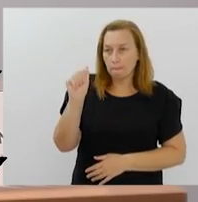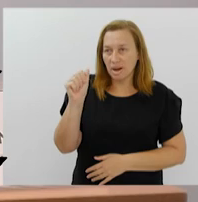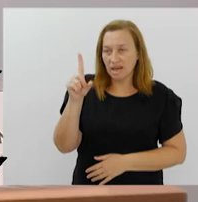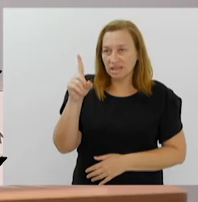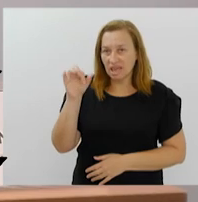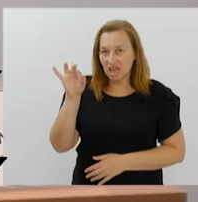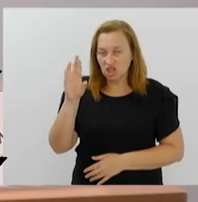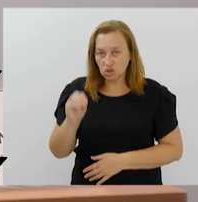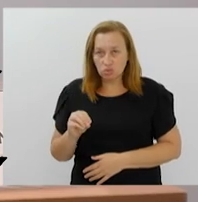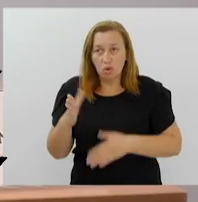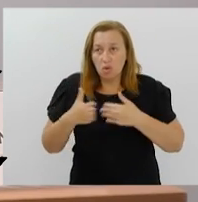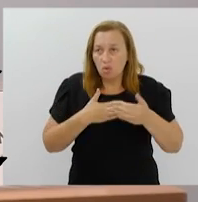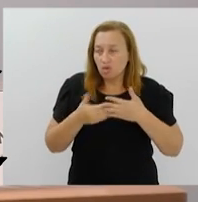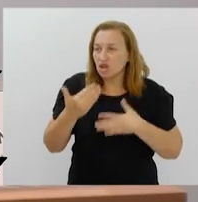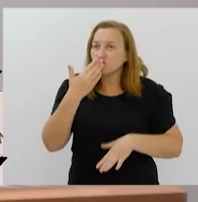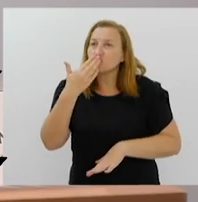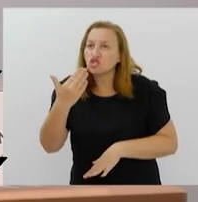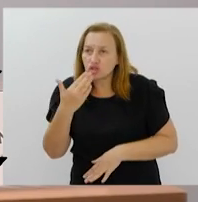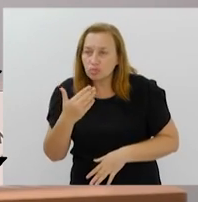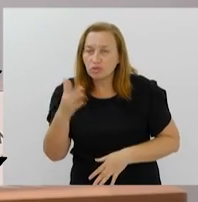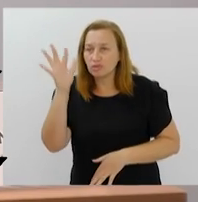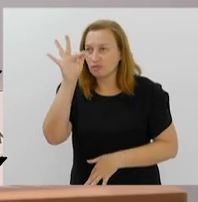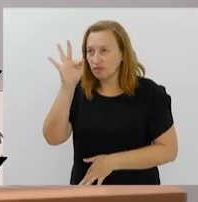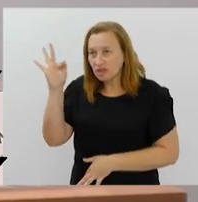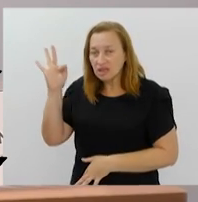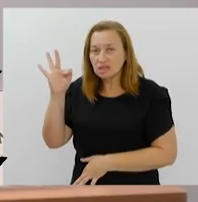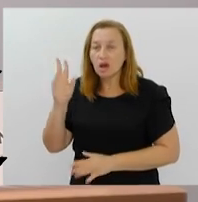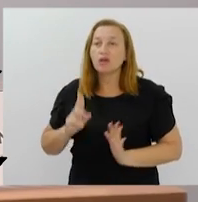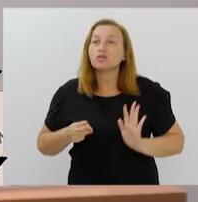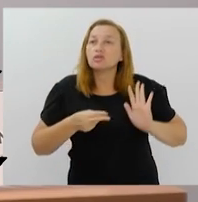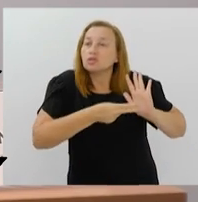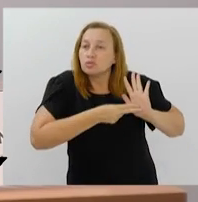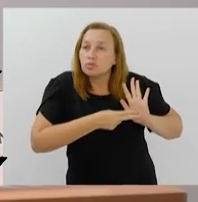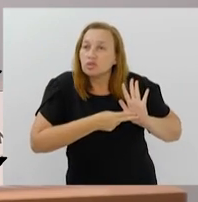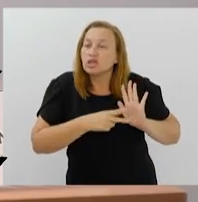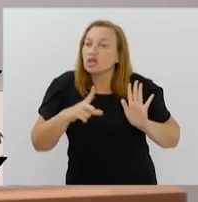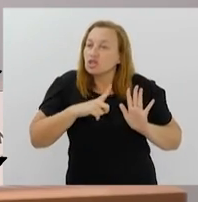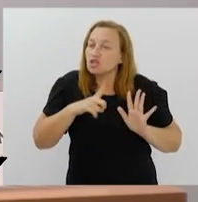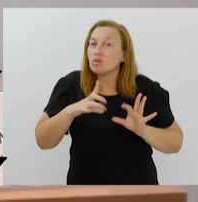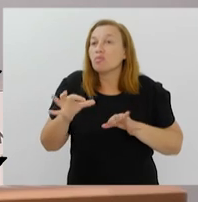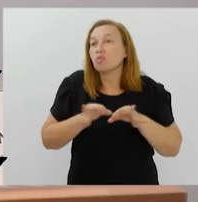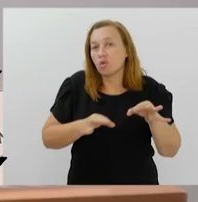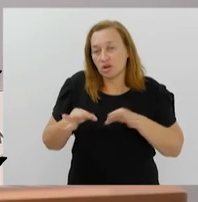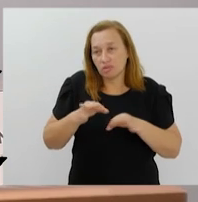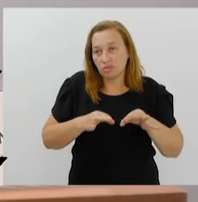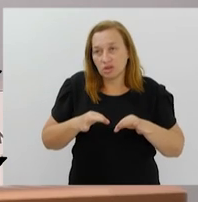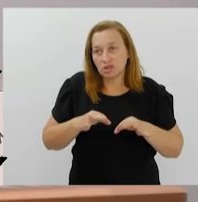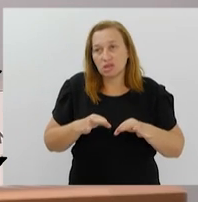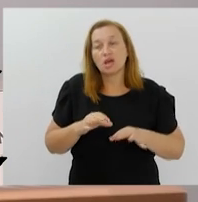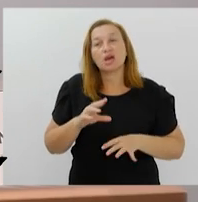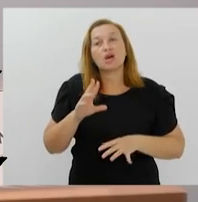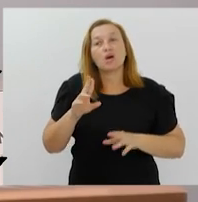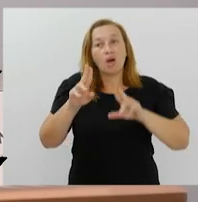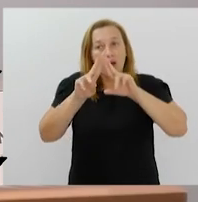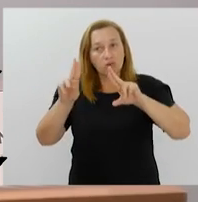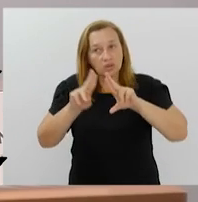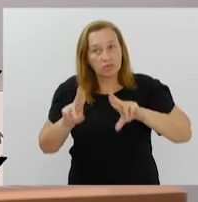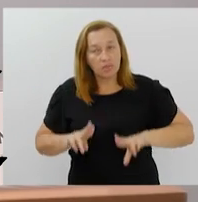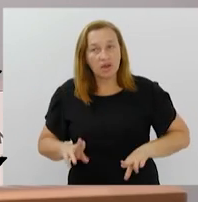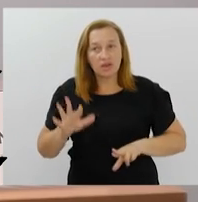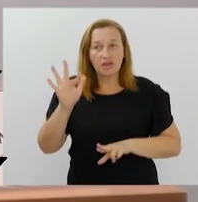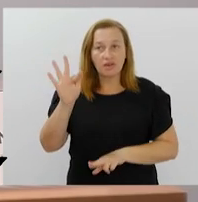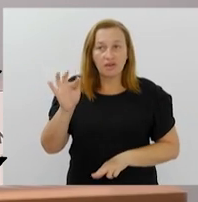de Federação eh assumiu que existiam problemas tá a Unimed ferge ela não Tá